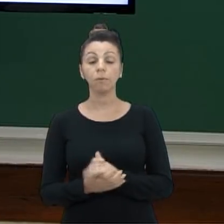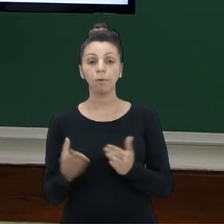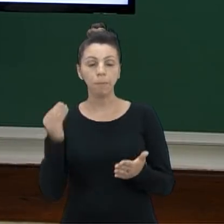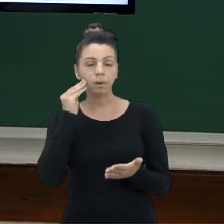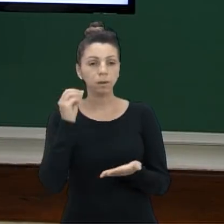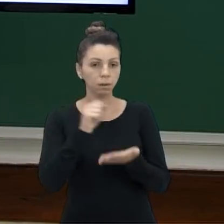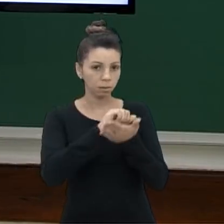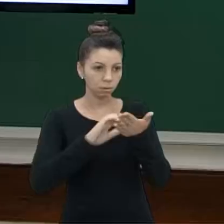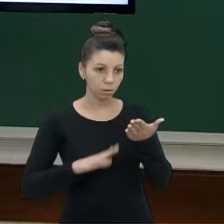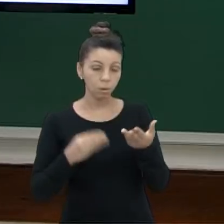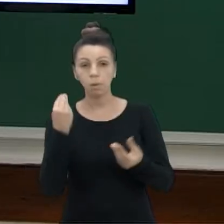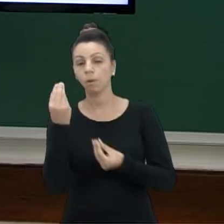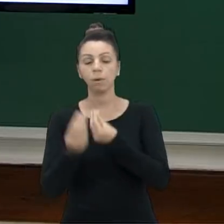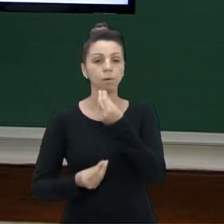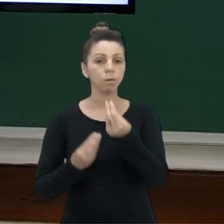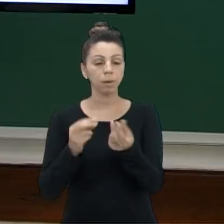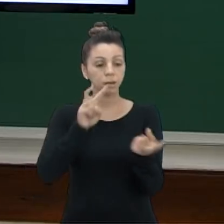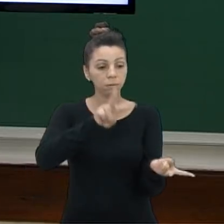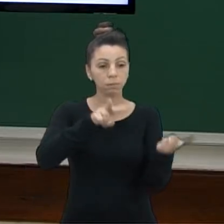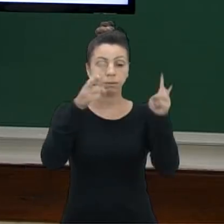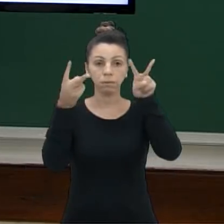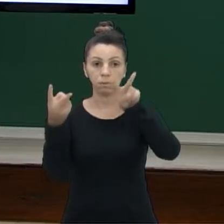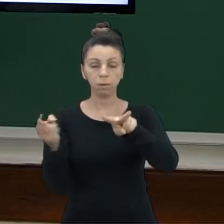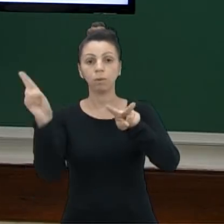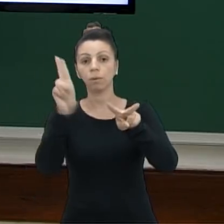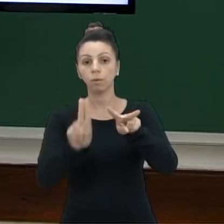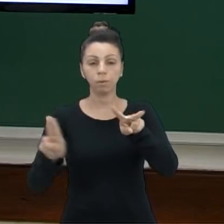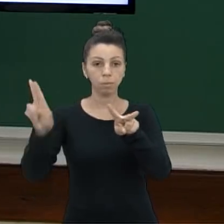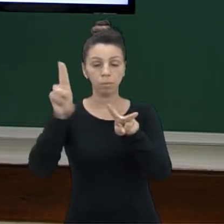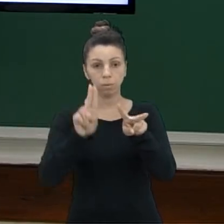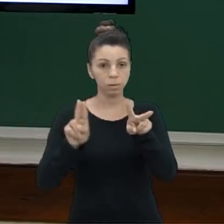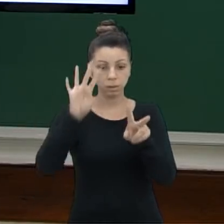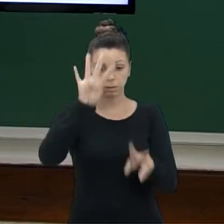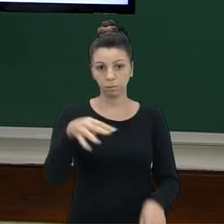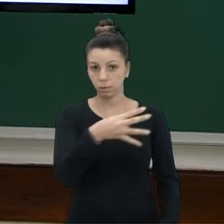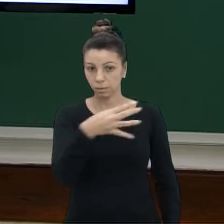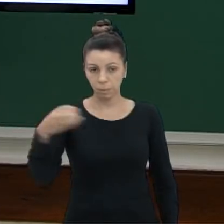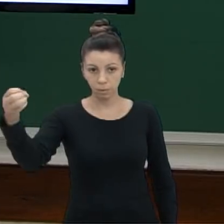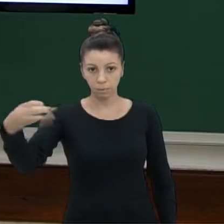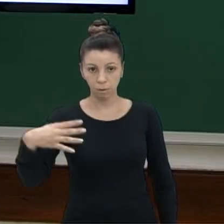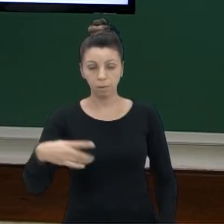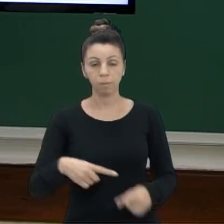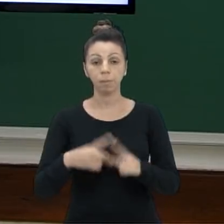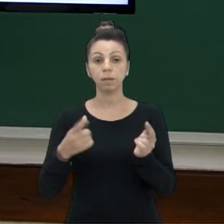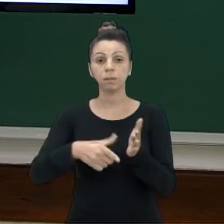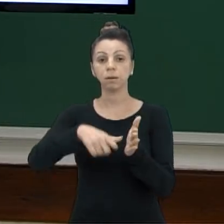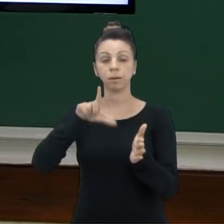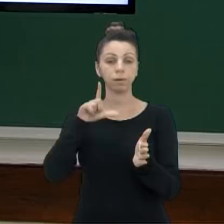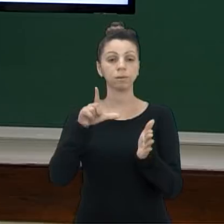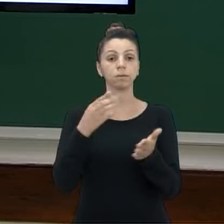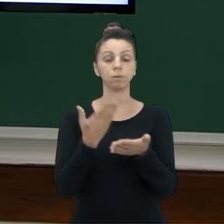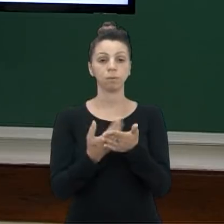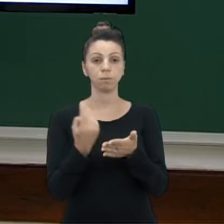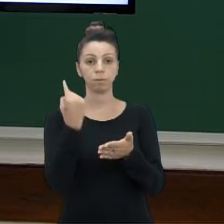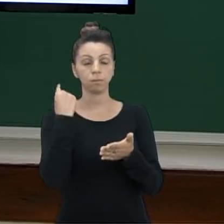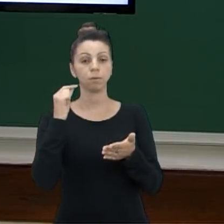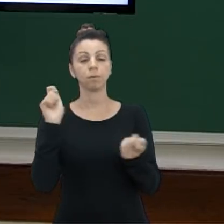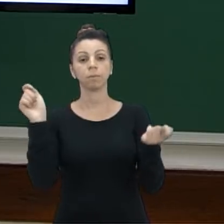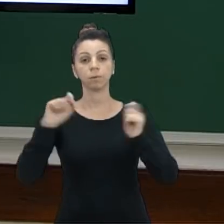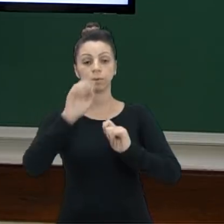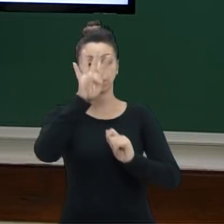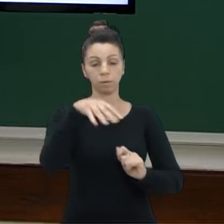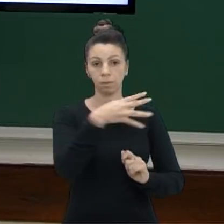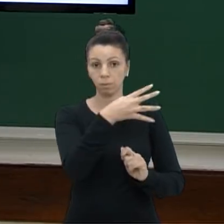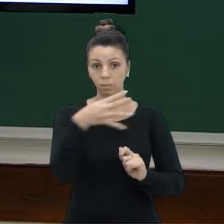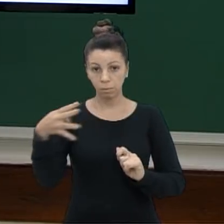agora para ver como que fica uma transformação usando essa nova tabela? Mas antes vocês viram nas últimas aulas que para fazer